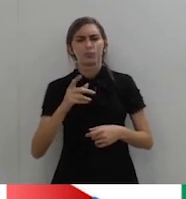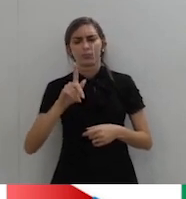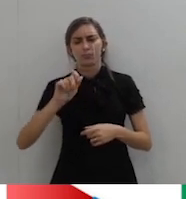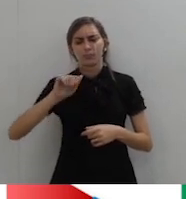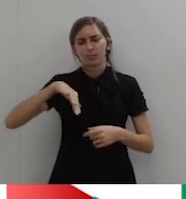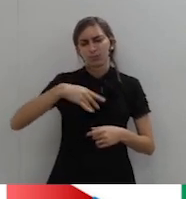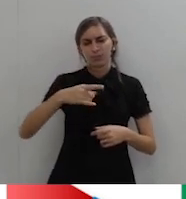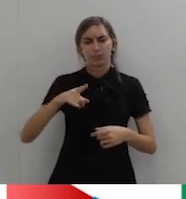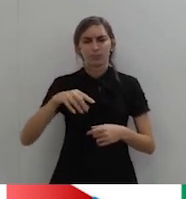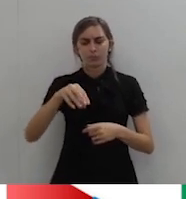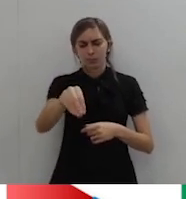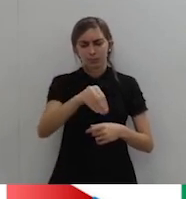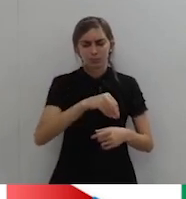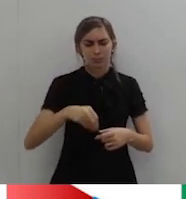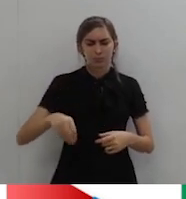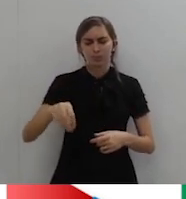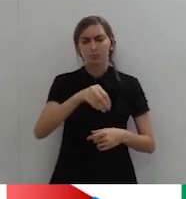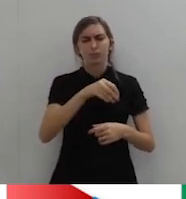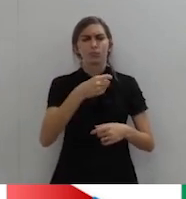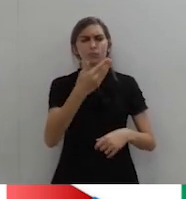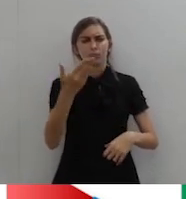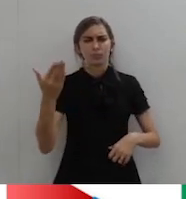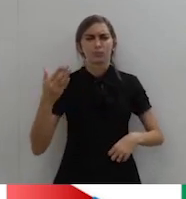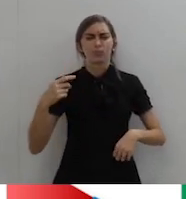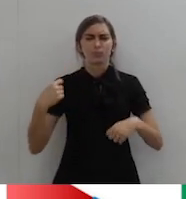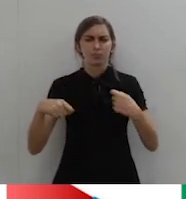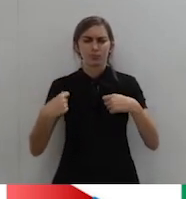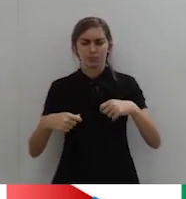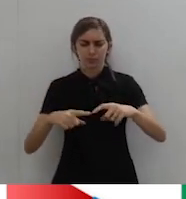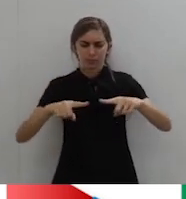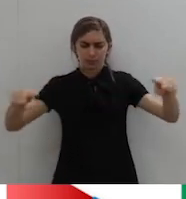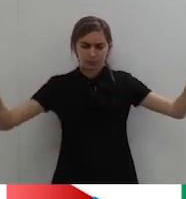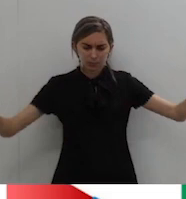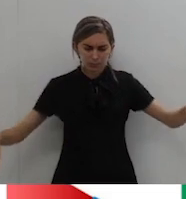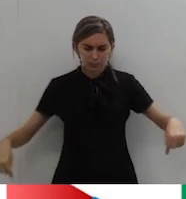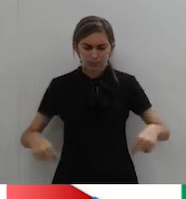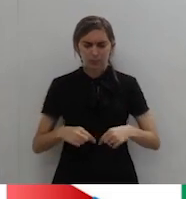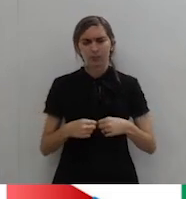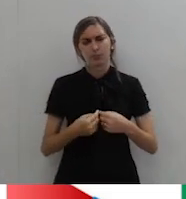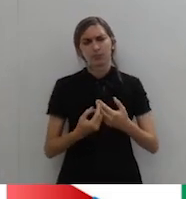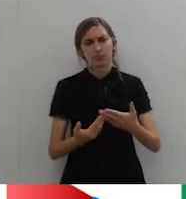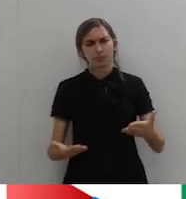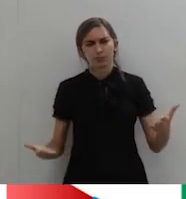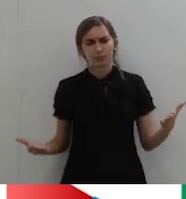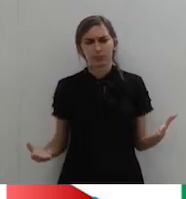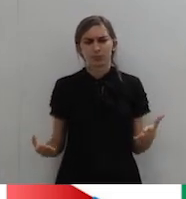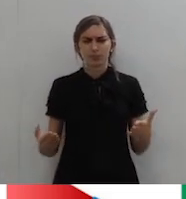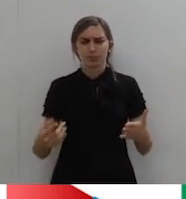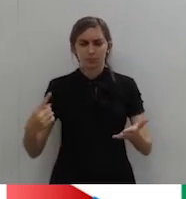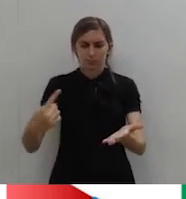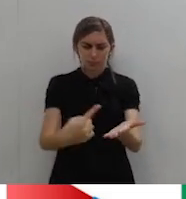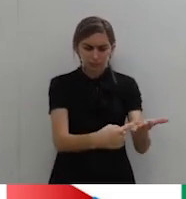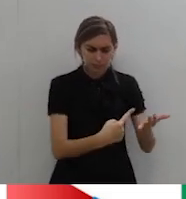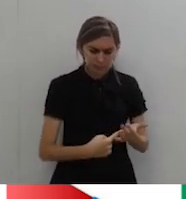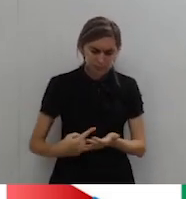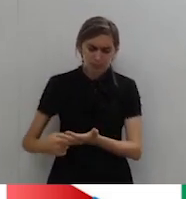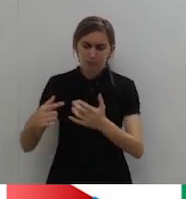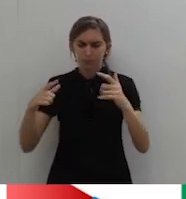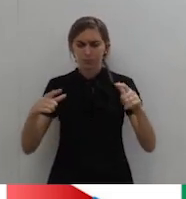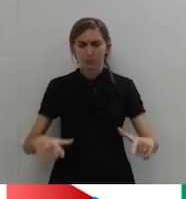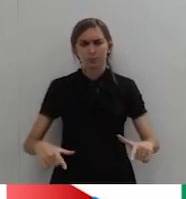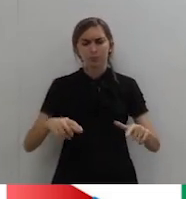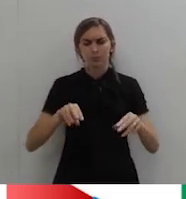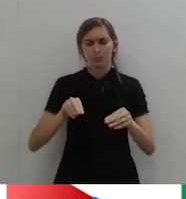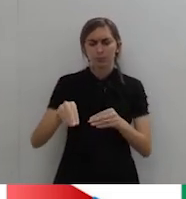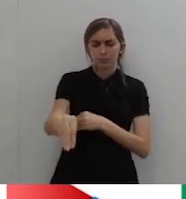o gamão, o xadrez é um jogo de salão que precisa de um tabuleiro específico, uma demarcação por